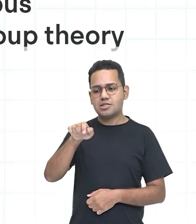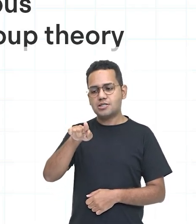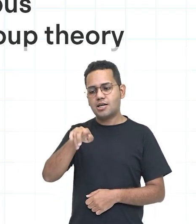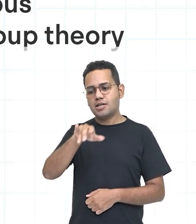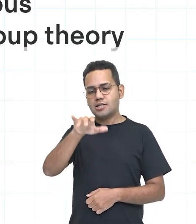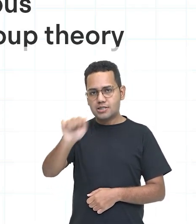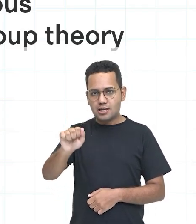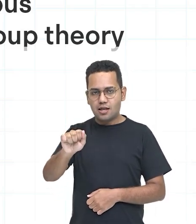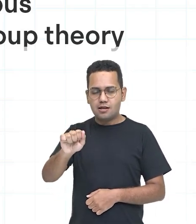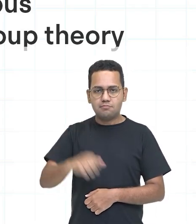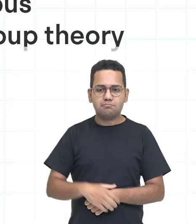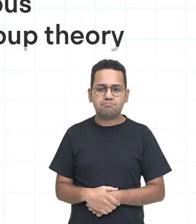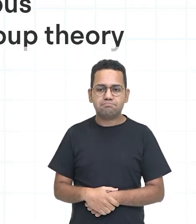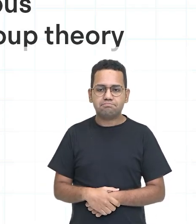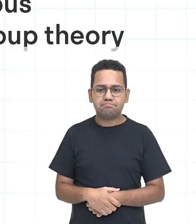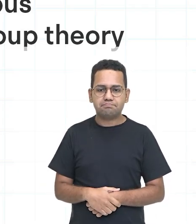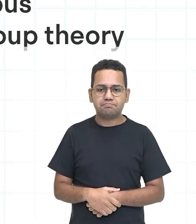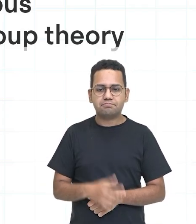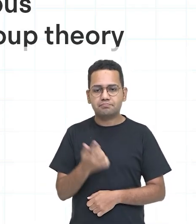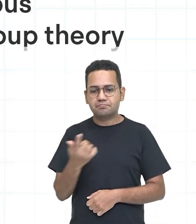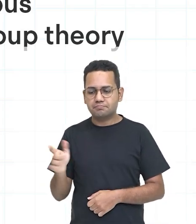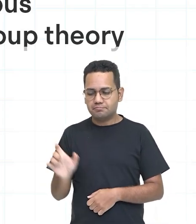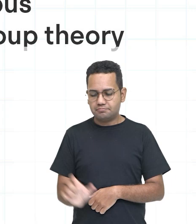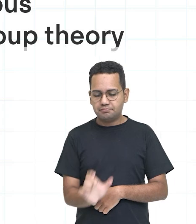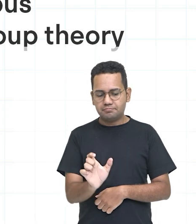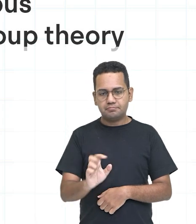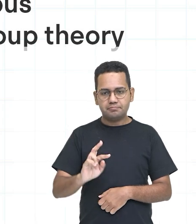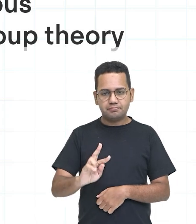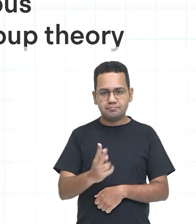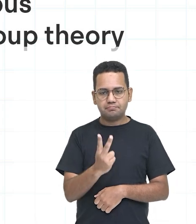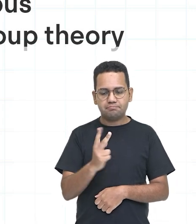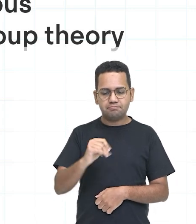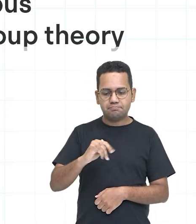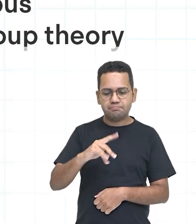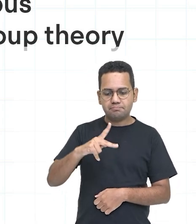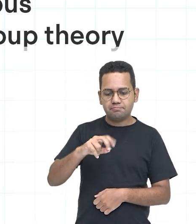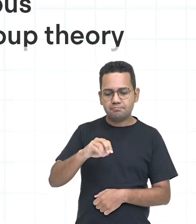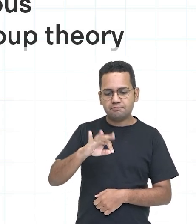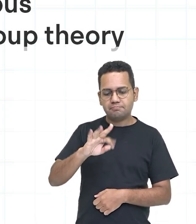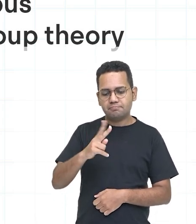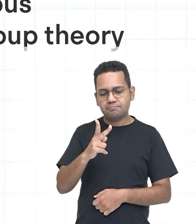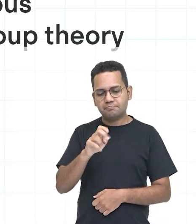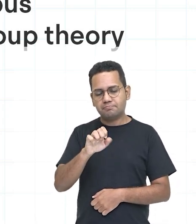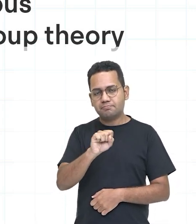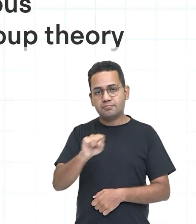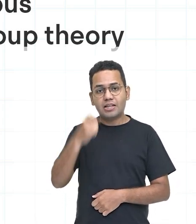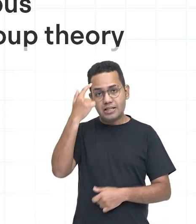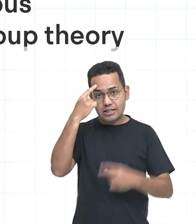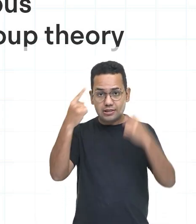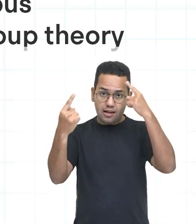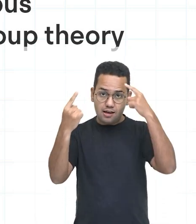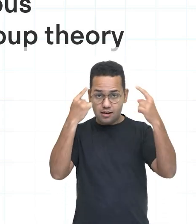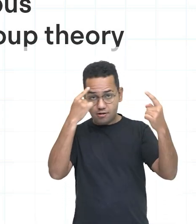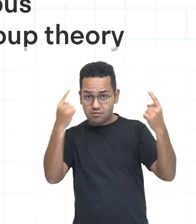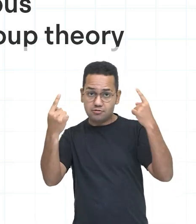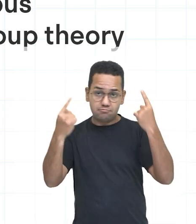emergir, né? Aí depois nós temos hypothesis, né, que é hipótese, leva diretamente a palavra em língua